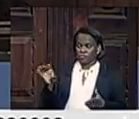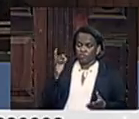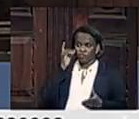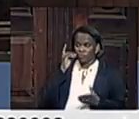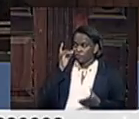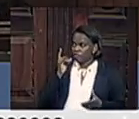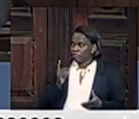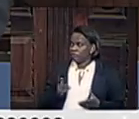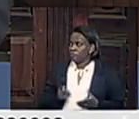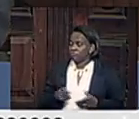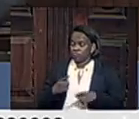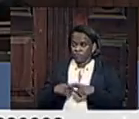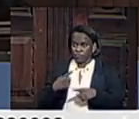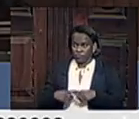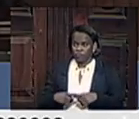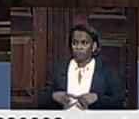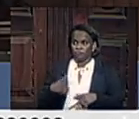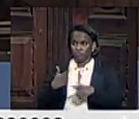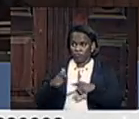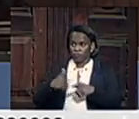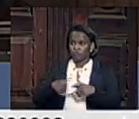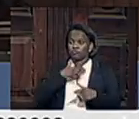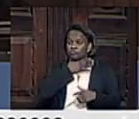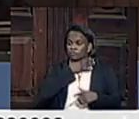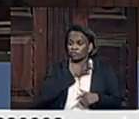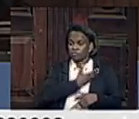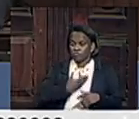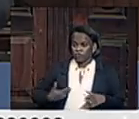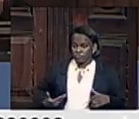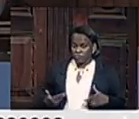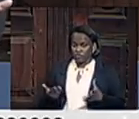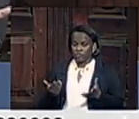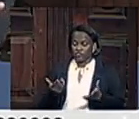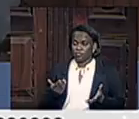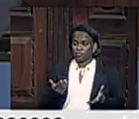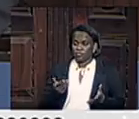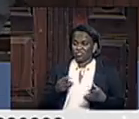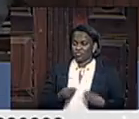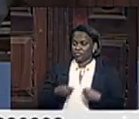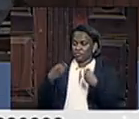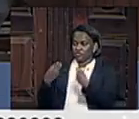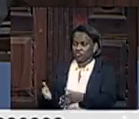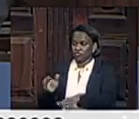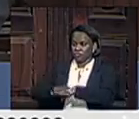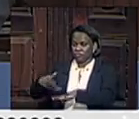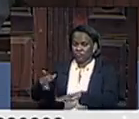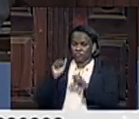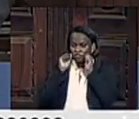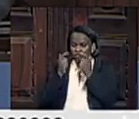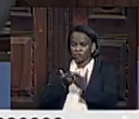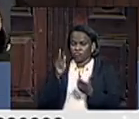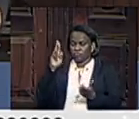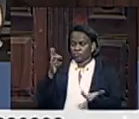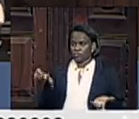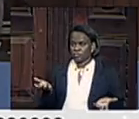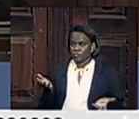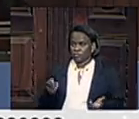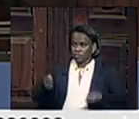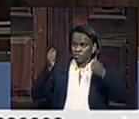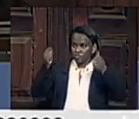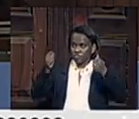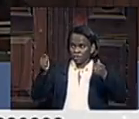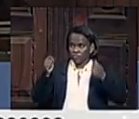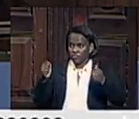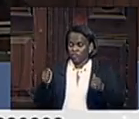deputados. Porque a crise do Executivo, o que é que ele fez? Transfere para o Legislativo. As manifestações